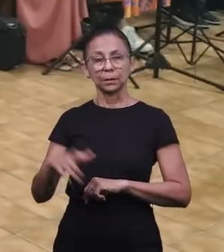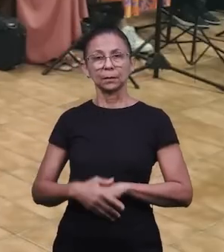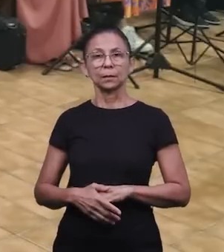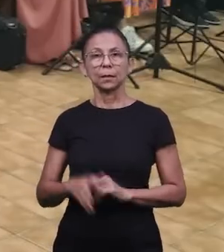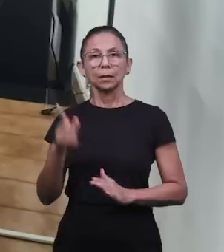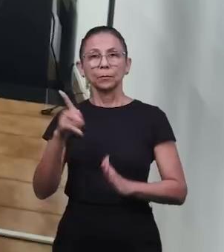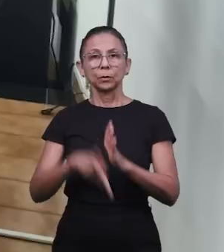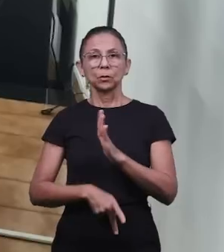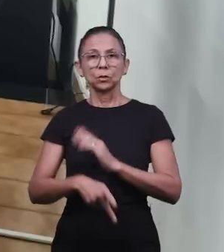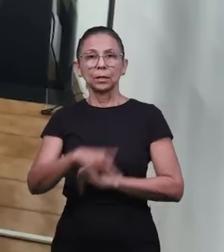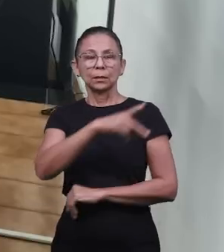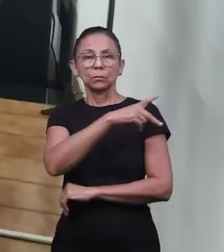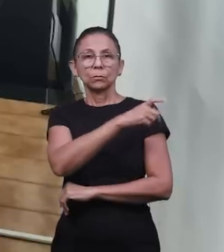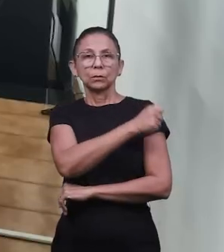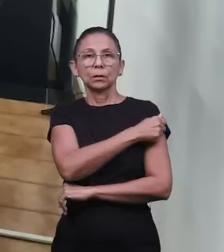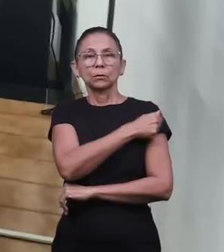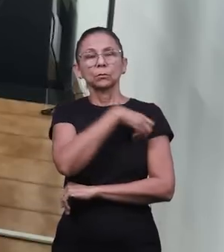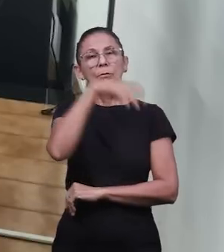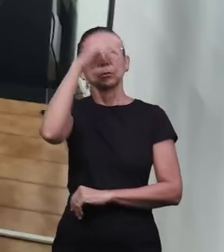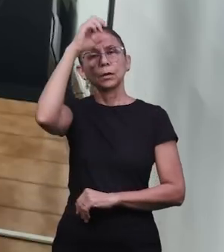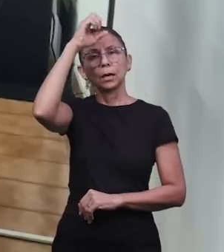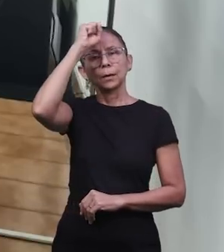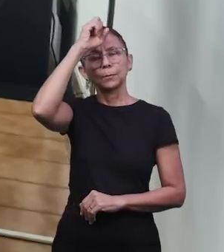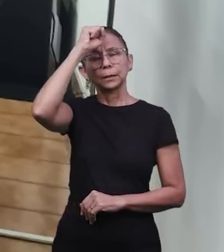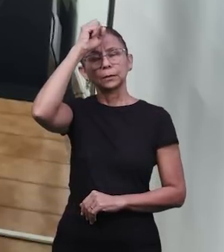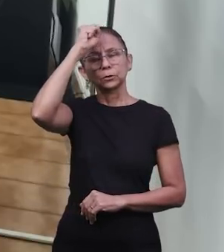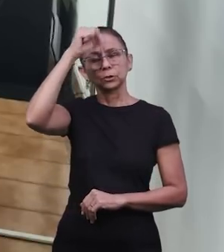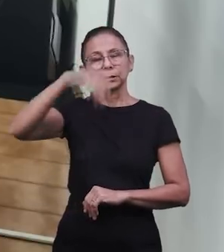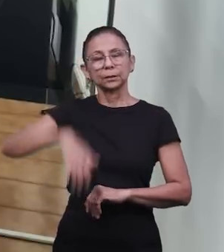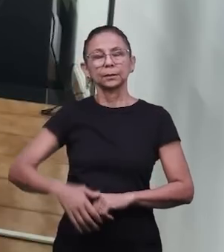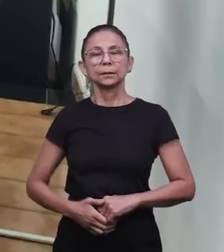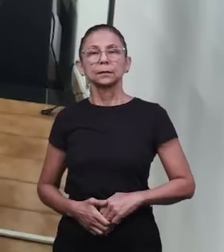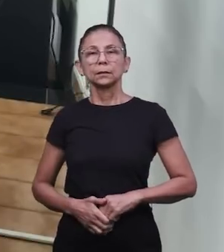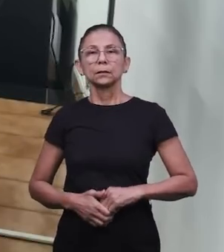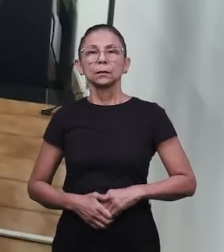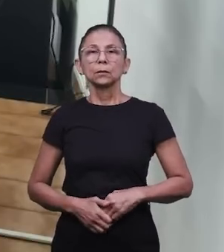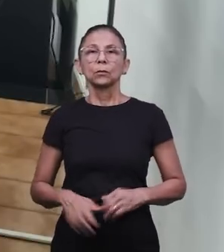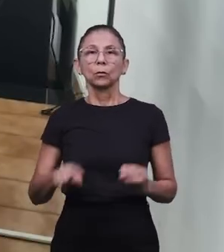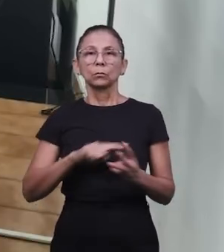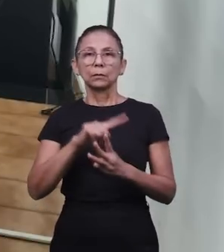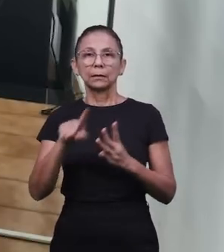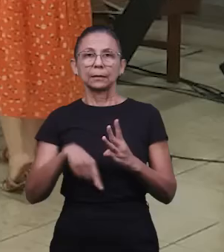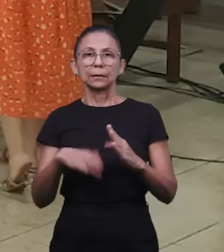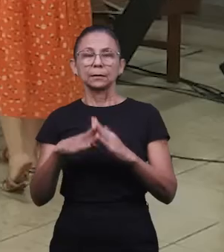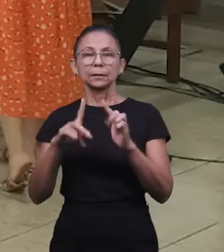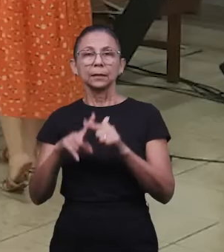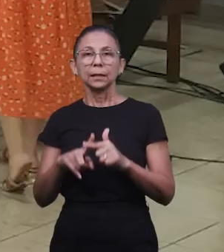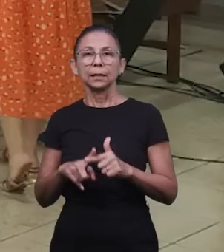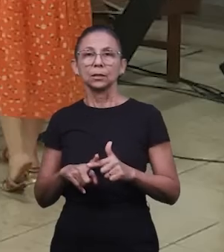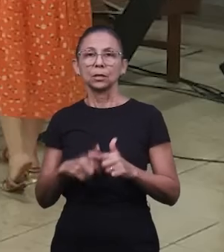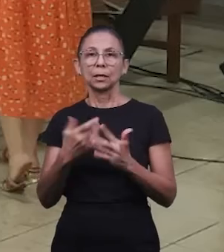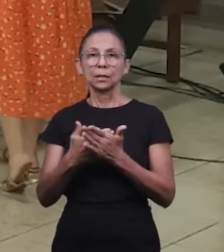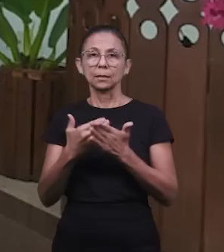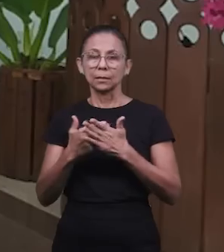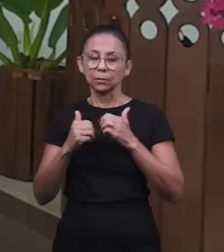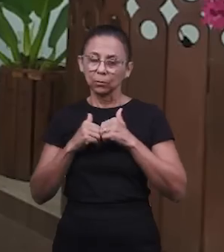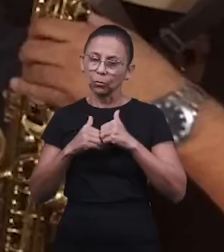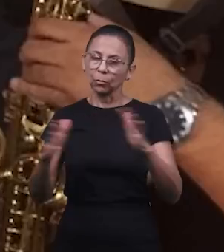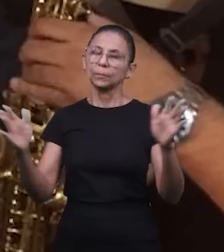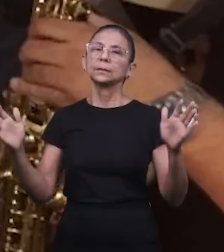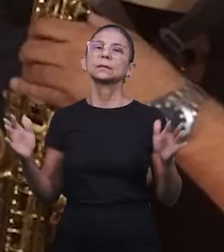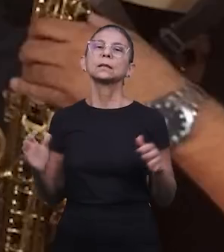projeto Aprendiz com as igrejas Esperança 1 e 2, Bom Jardim 1, 2 e 3, e as aulas já